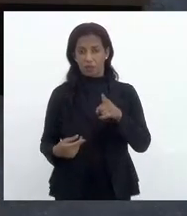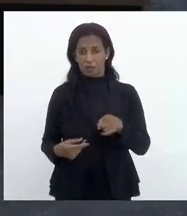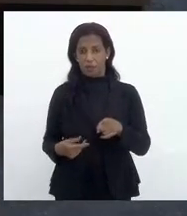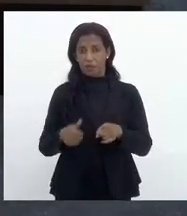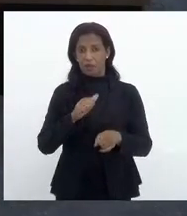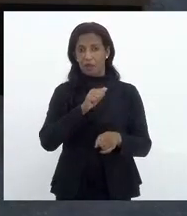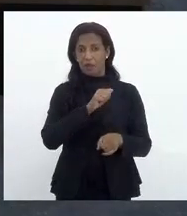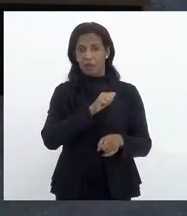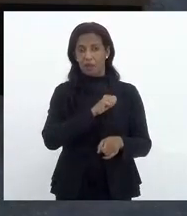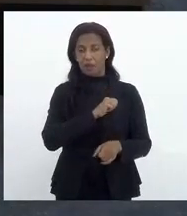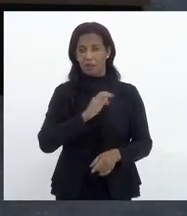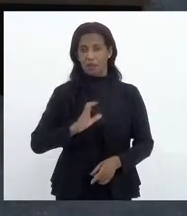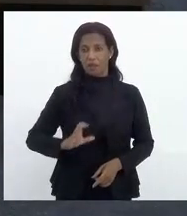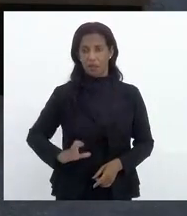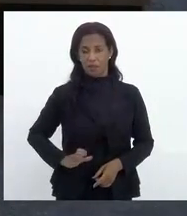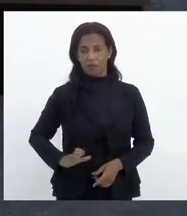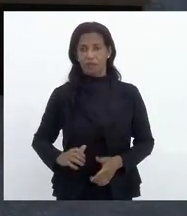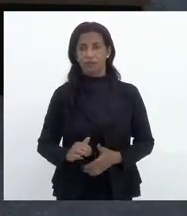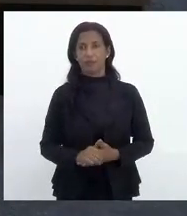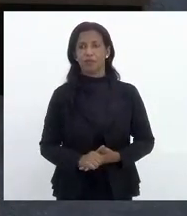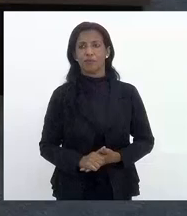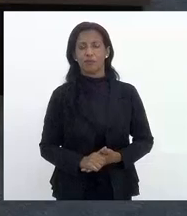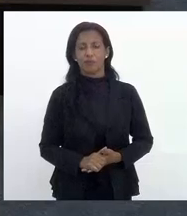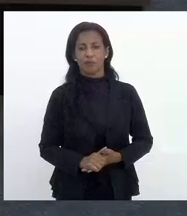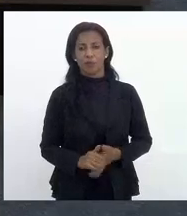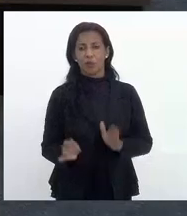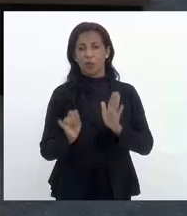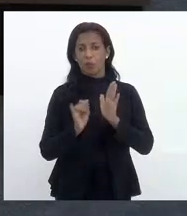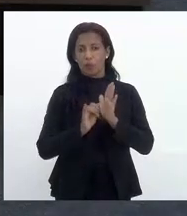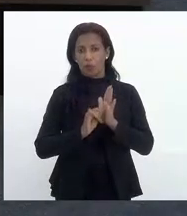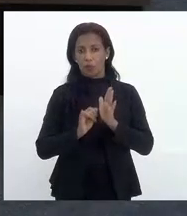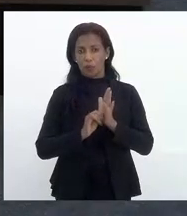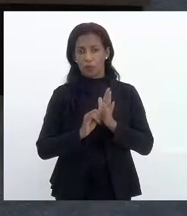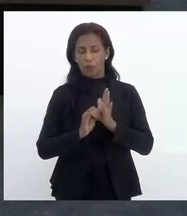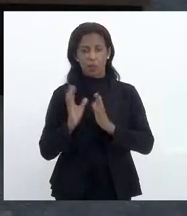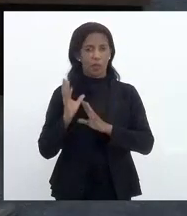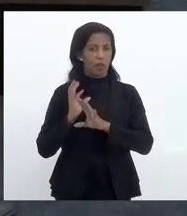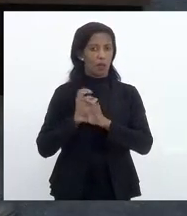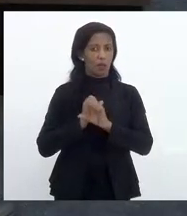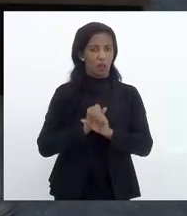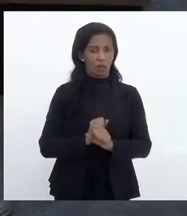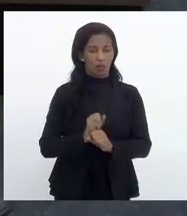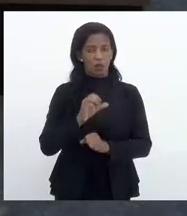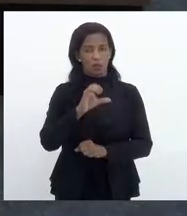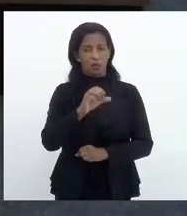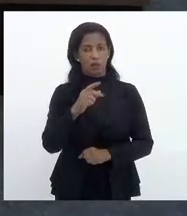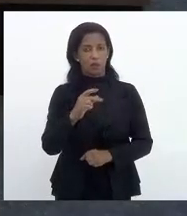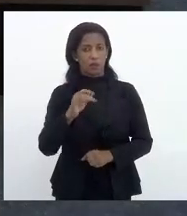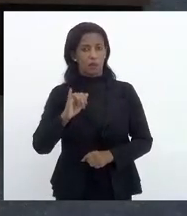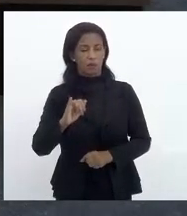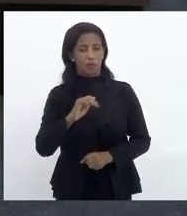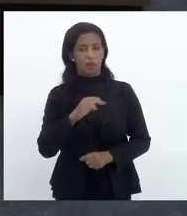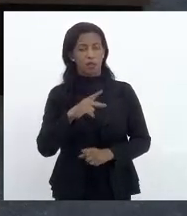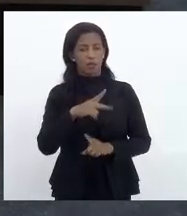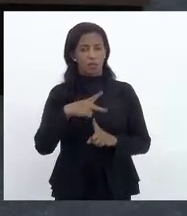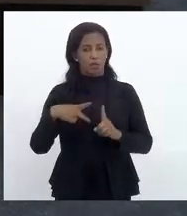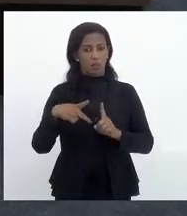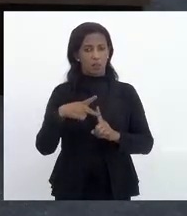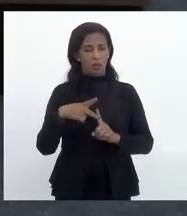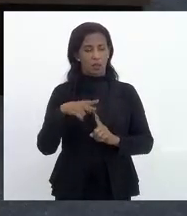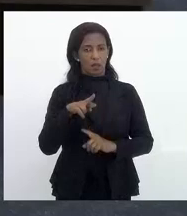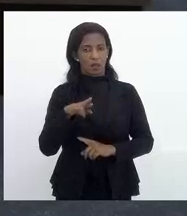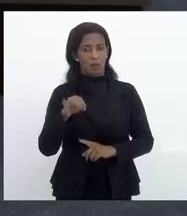presidente da alerj André Ceciliano publique a conclusão da CPI do Rio previdência